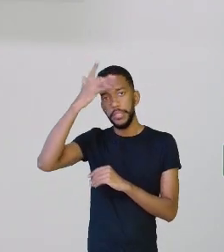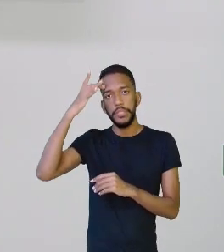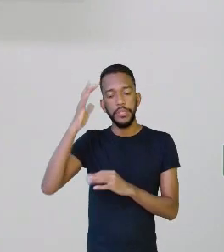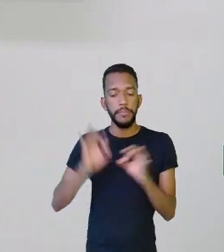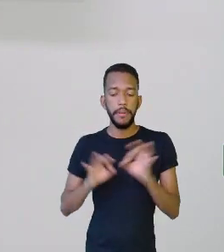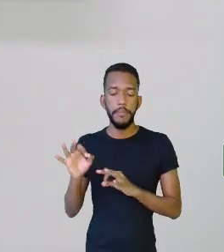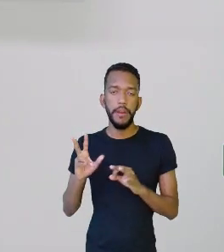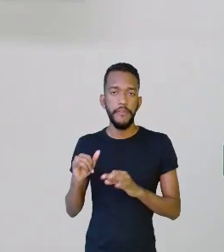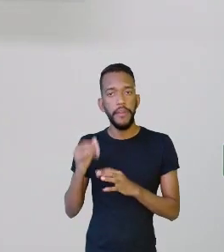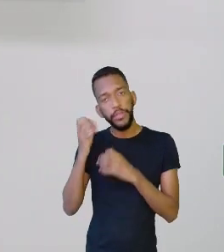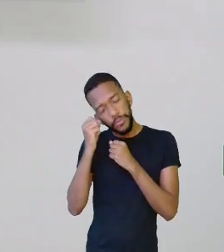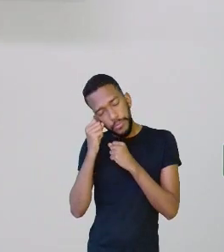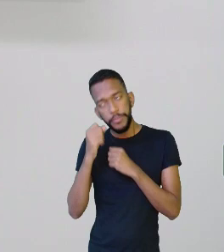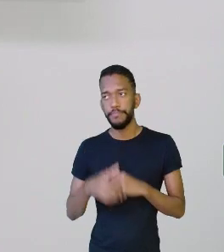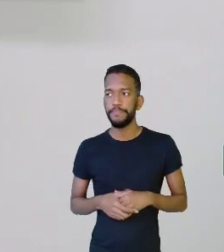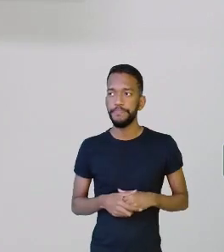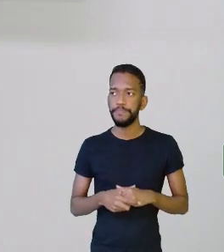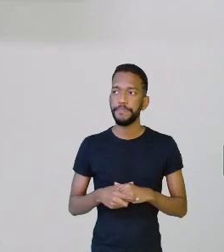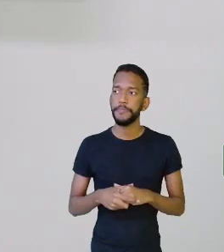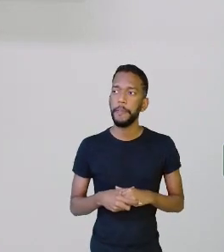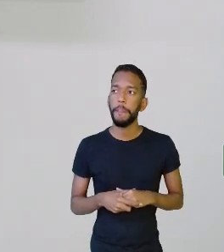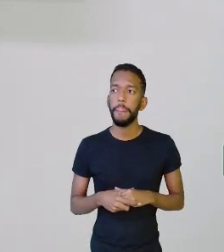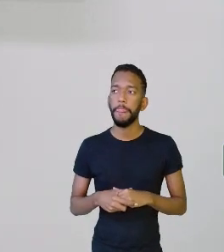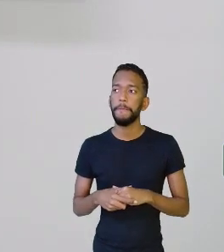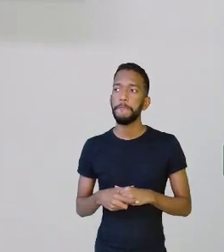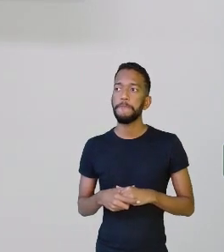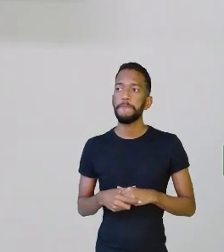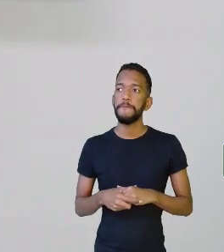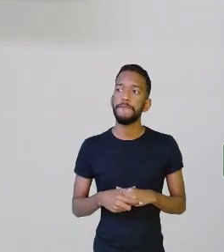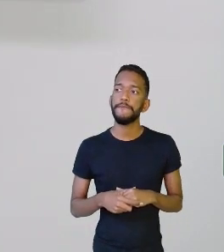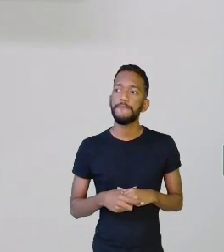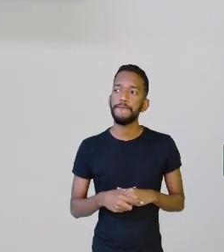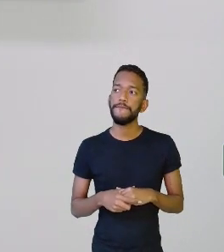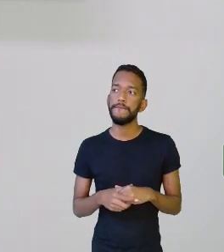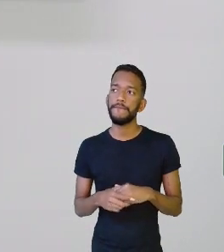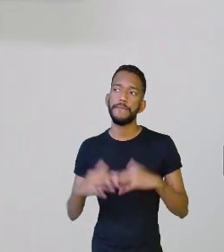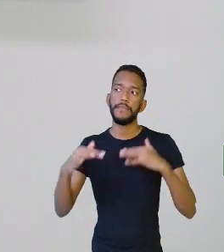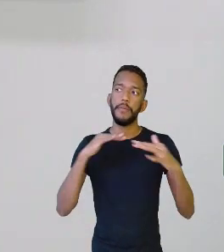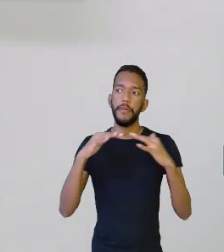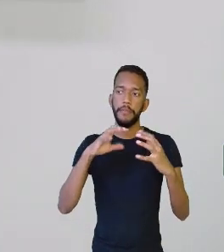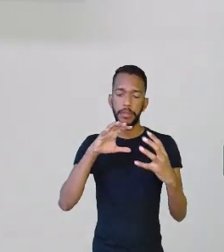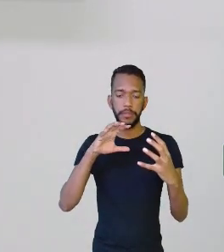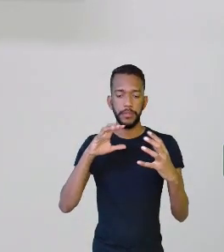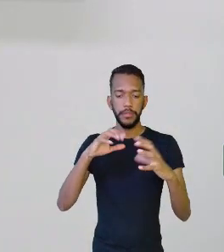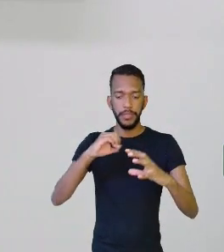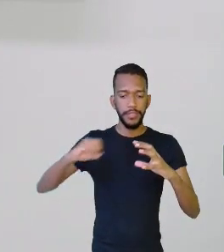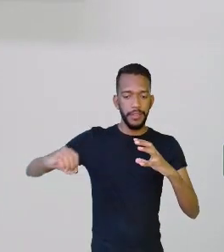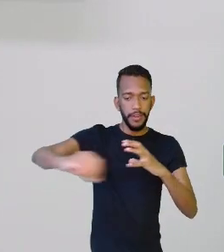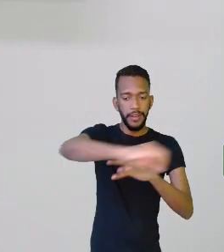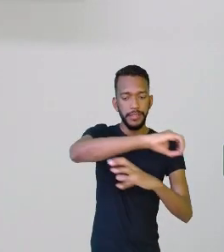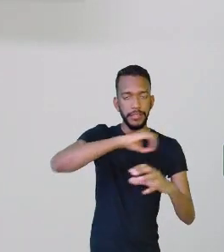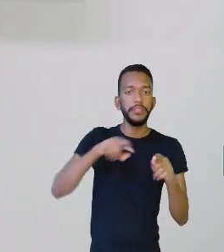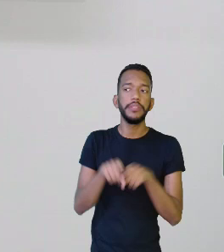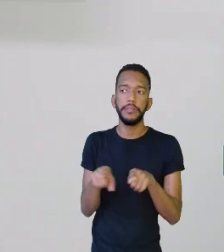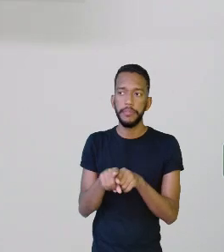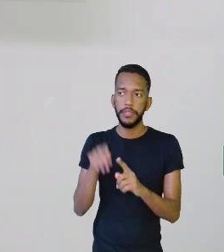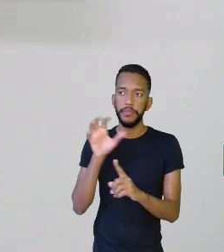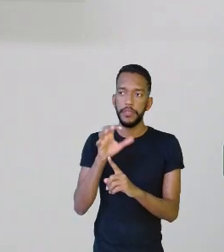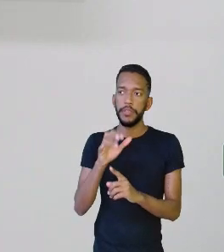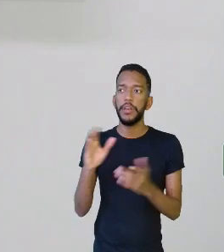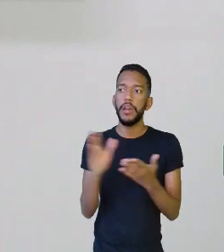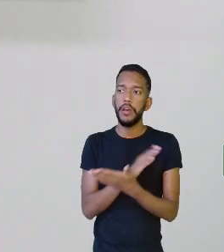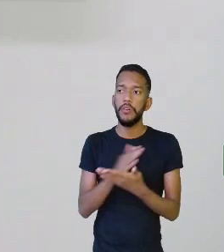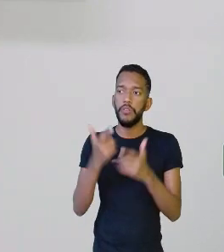se preparando para dormir. E o movimento de translação também influencia as vidas das pessoas. Enquanto em